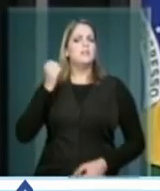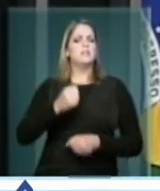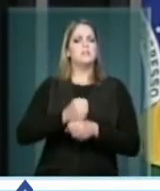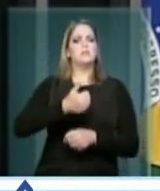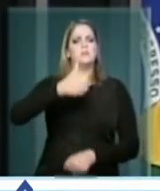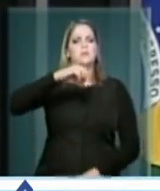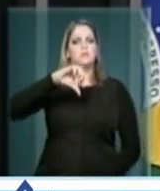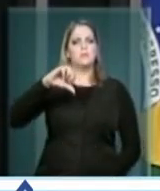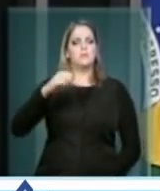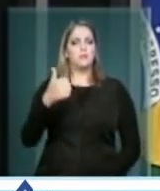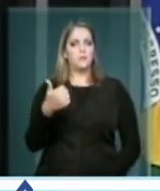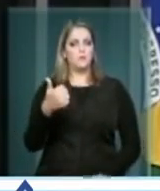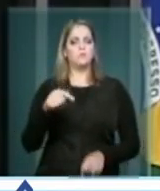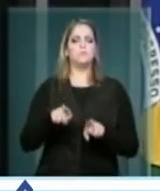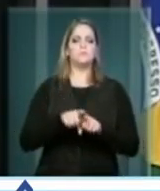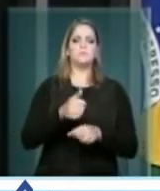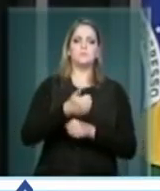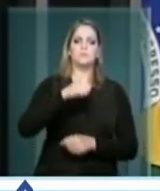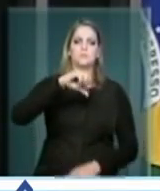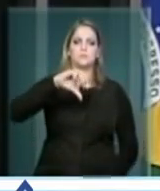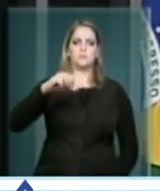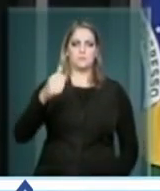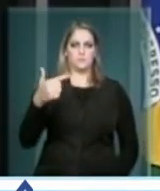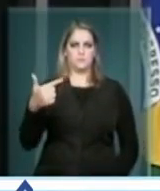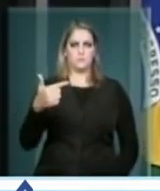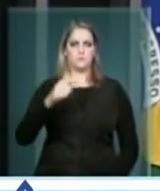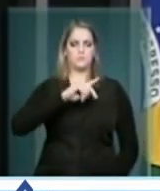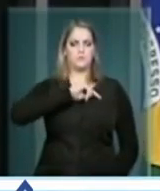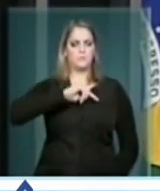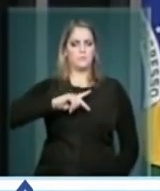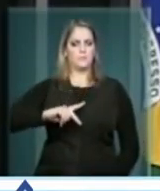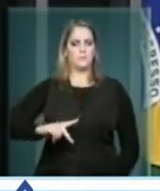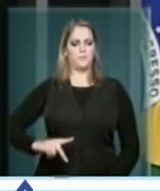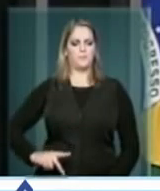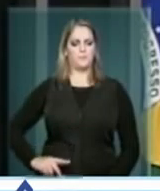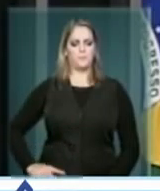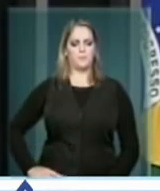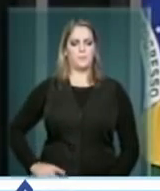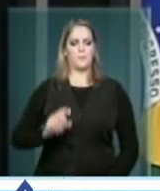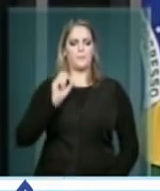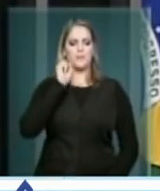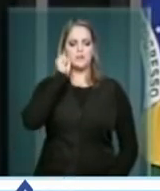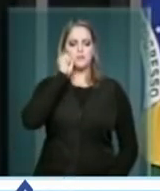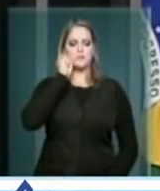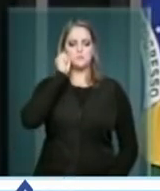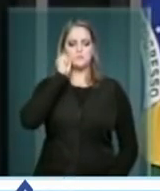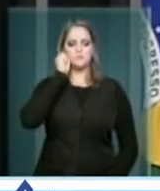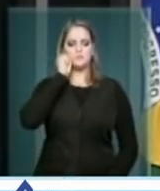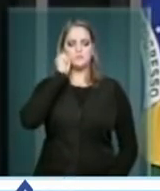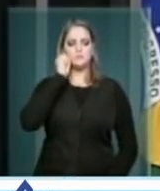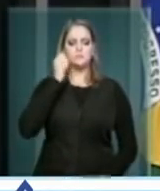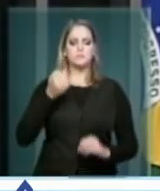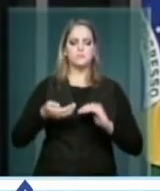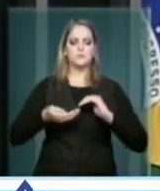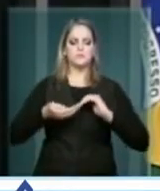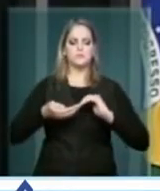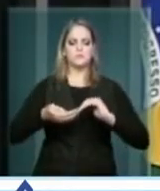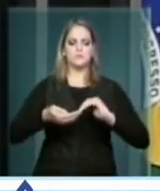91, 92, a presidência do Senado Federal e do Congresso Nacional,